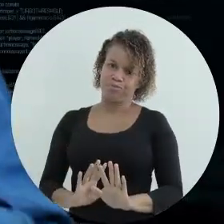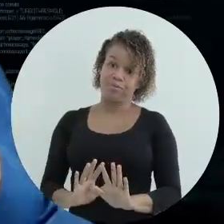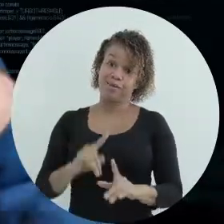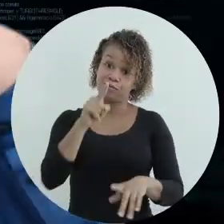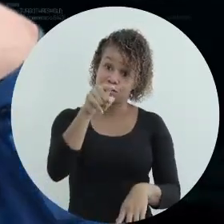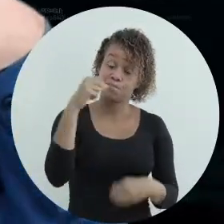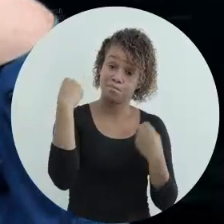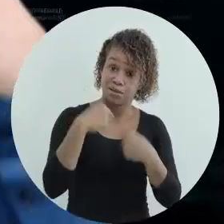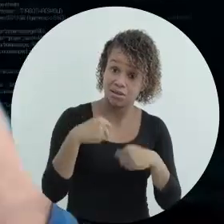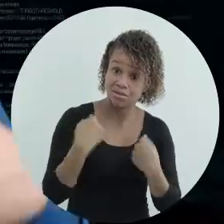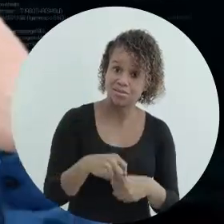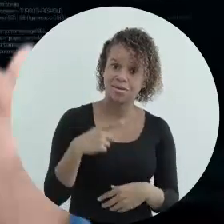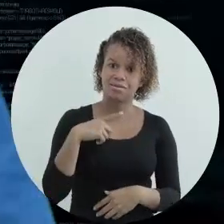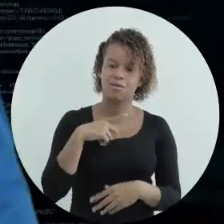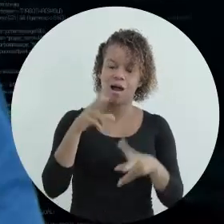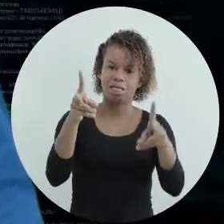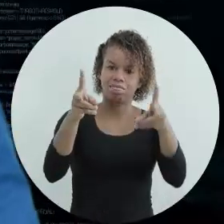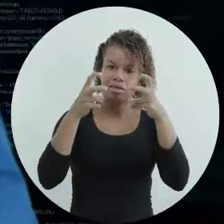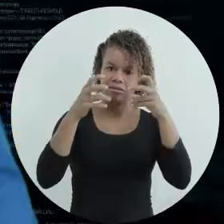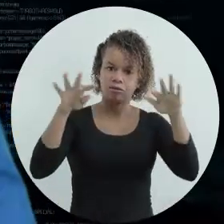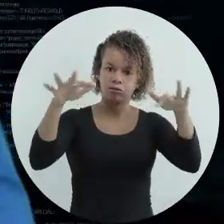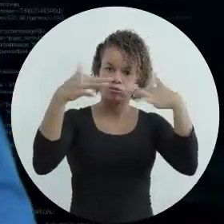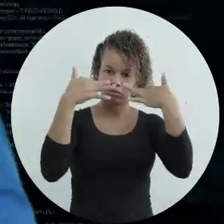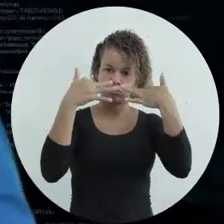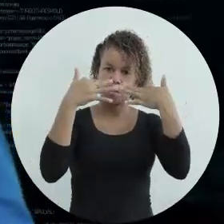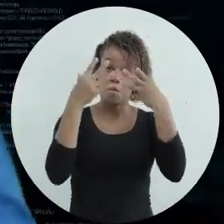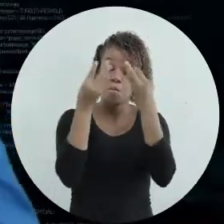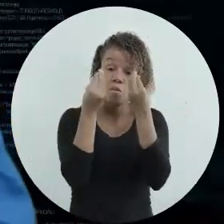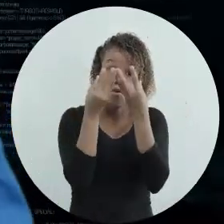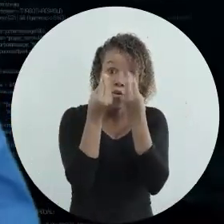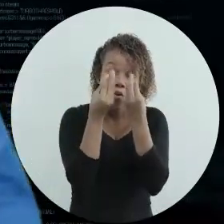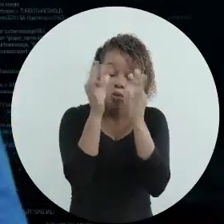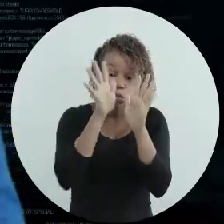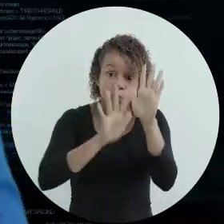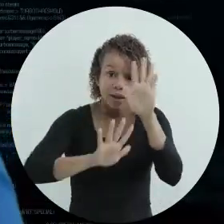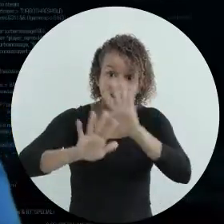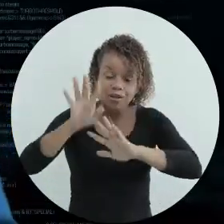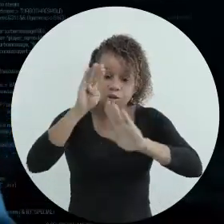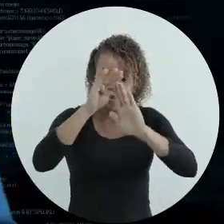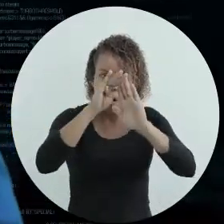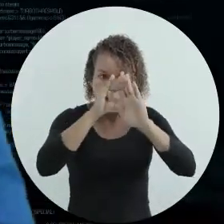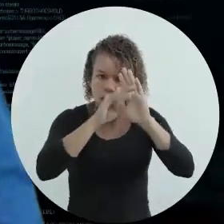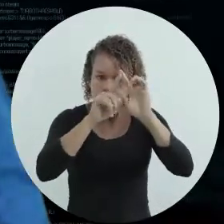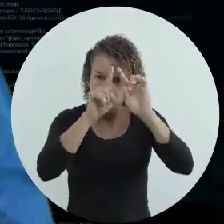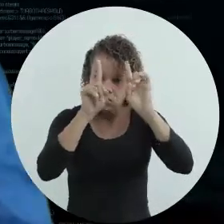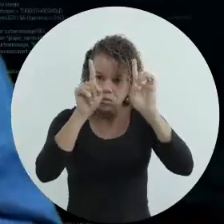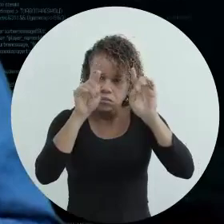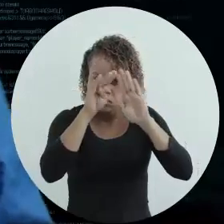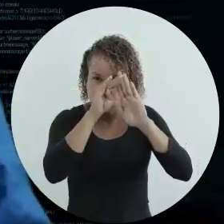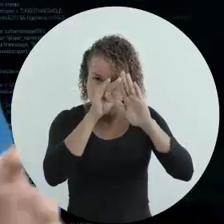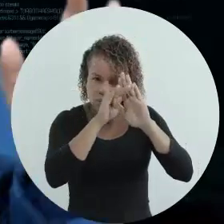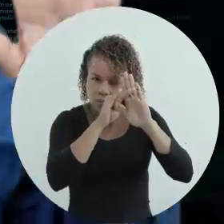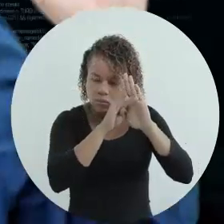uma atenção muito grande quando vai programar. E eu já vou dando logo uma dica.